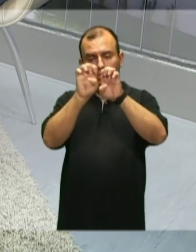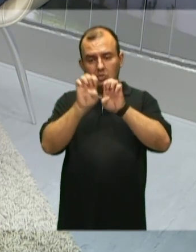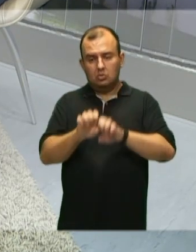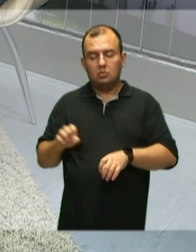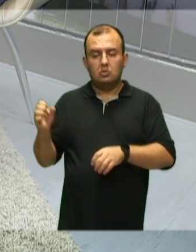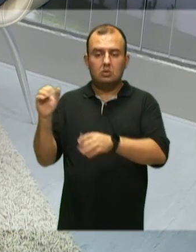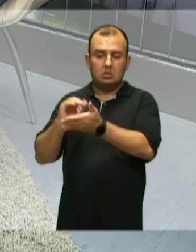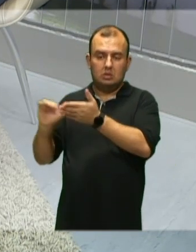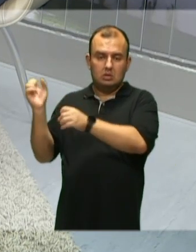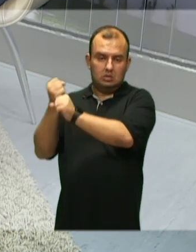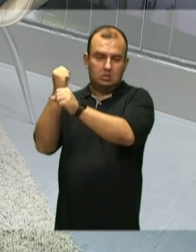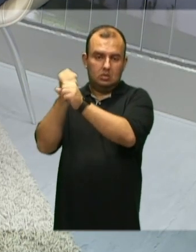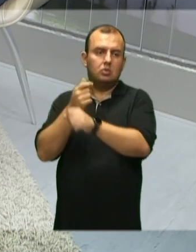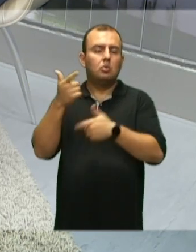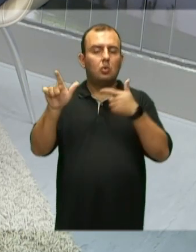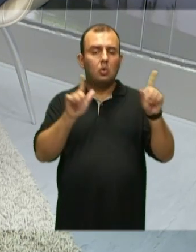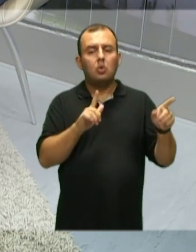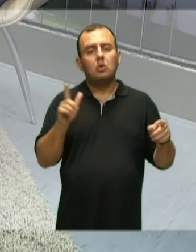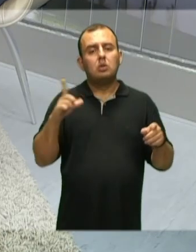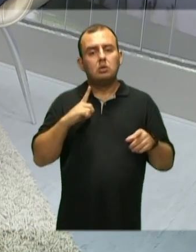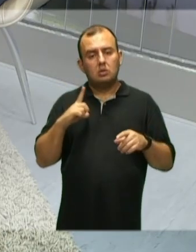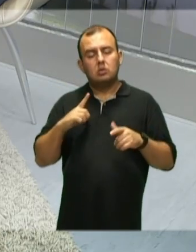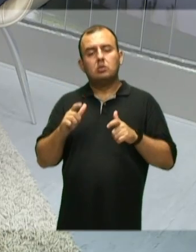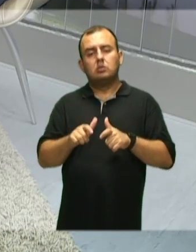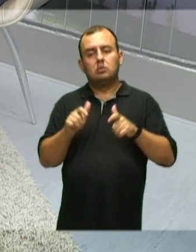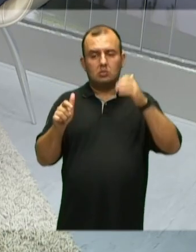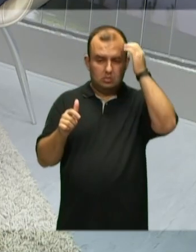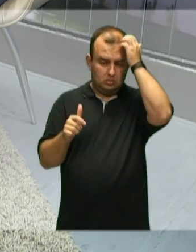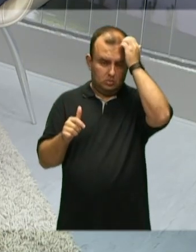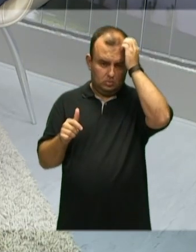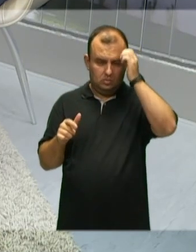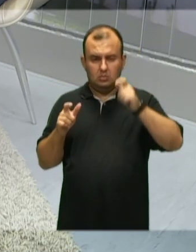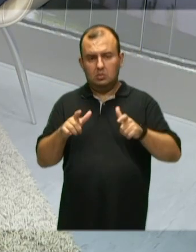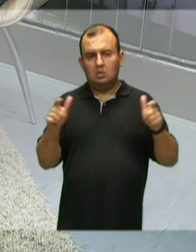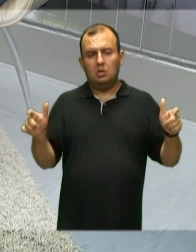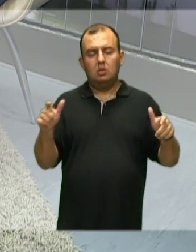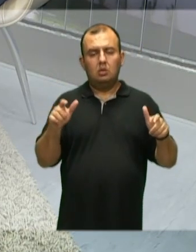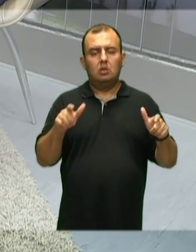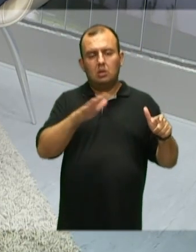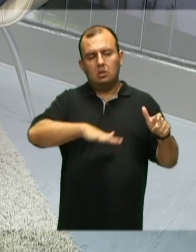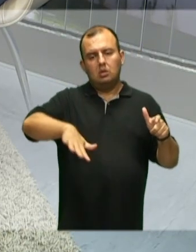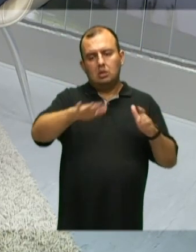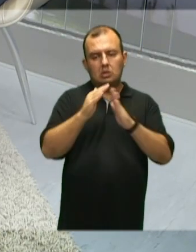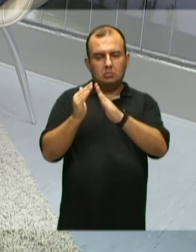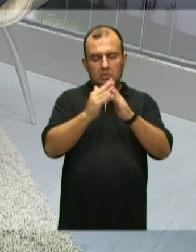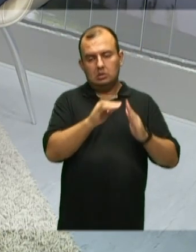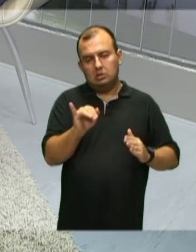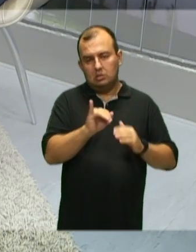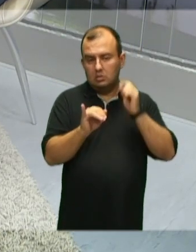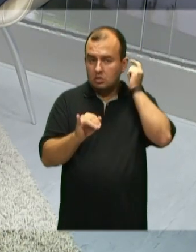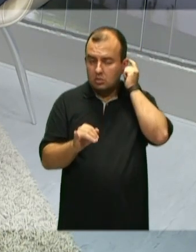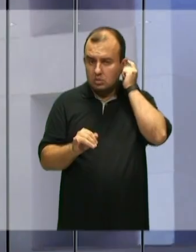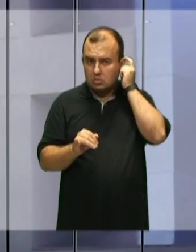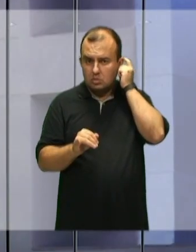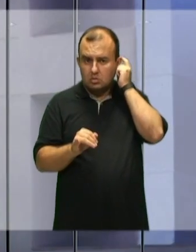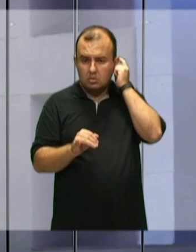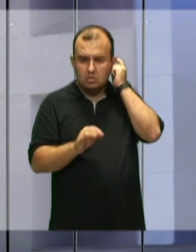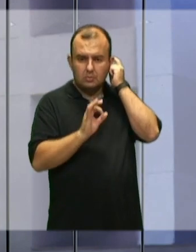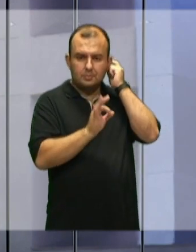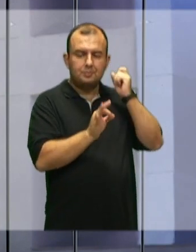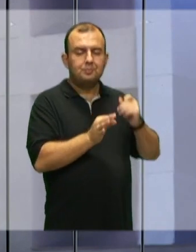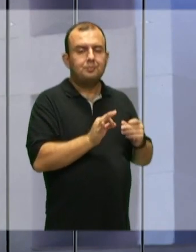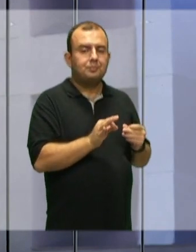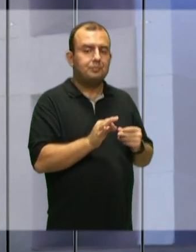de obras nem outras secretarias para dar conta do tamanho do território e das unidades habitacionais é exatamente por isso quando a gente fala na